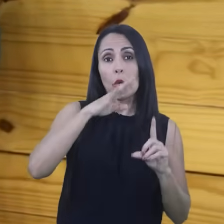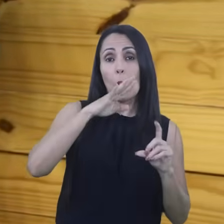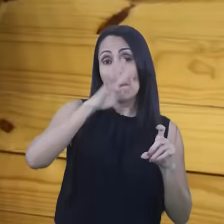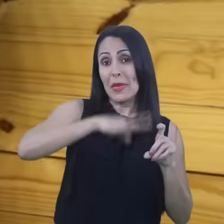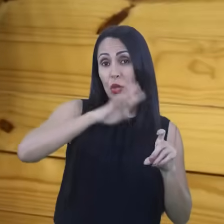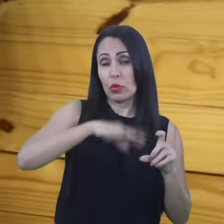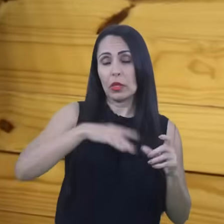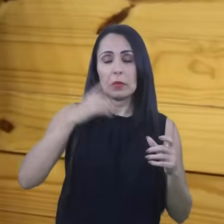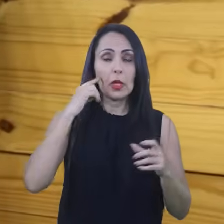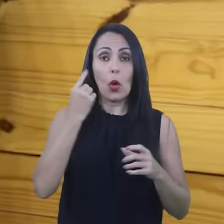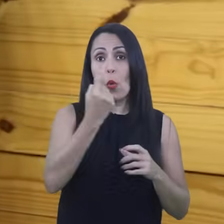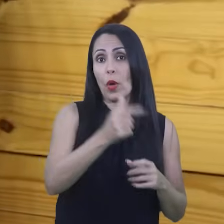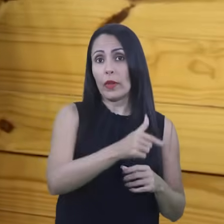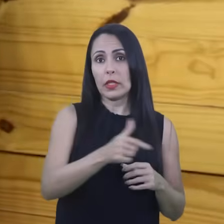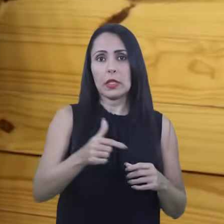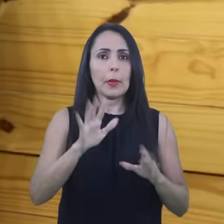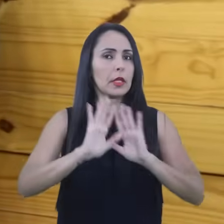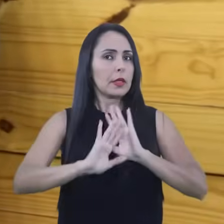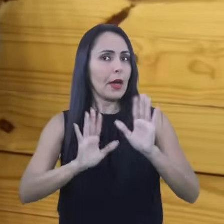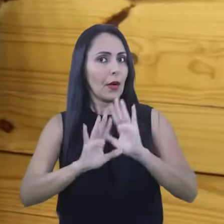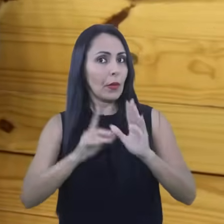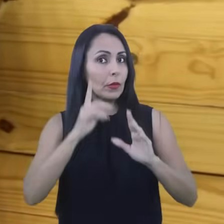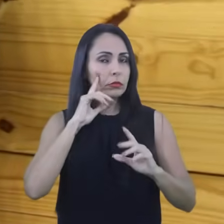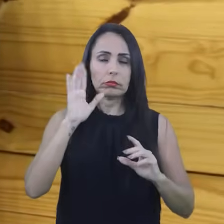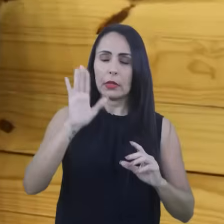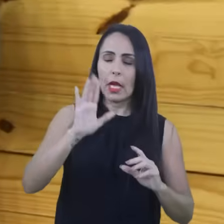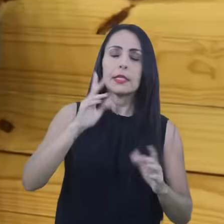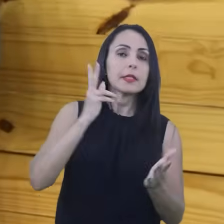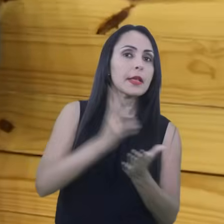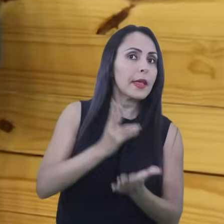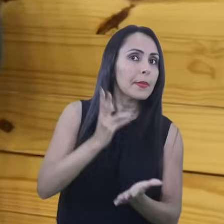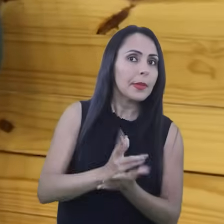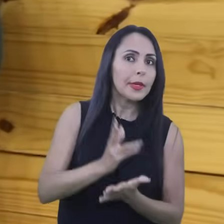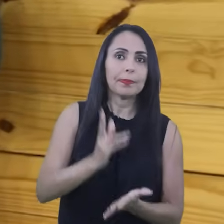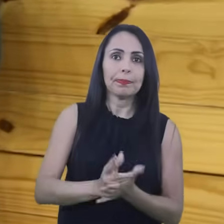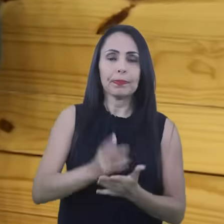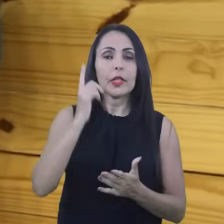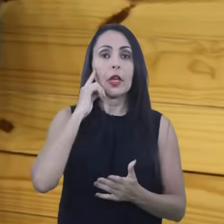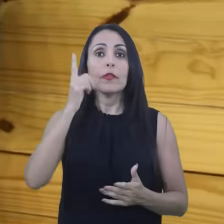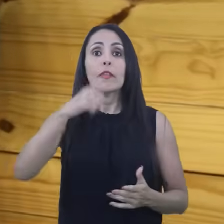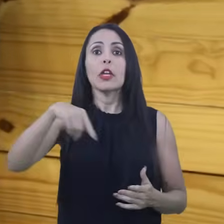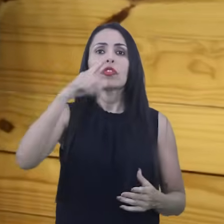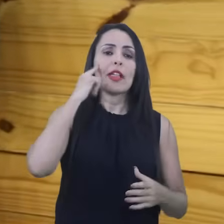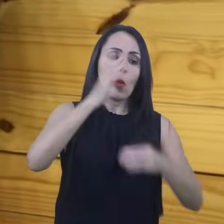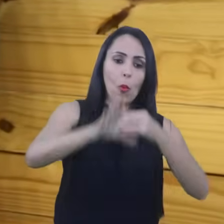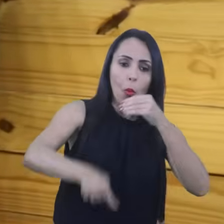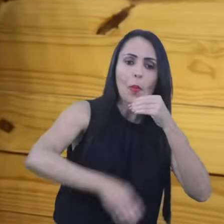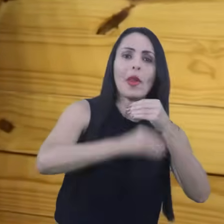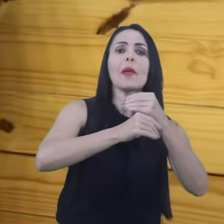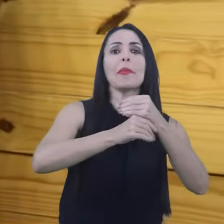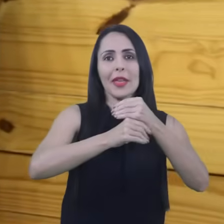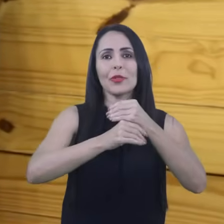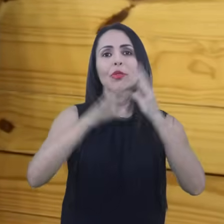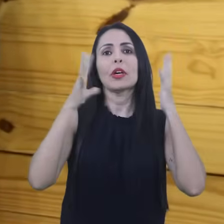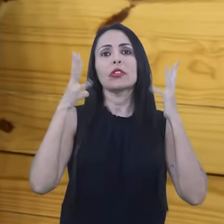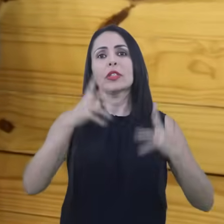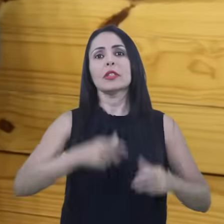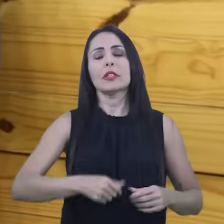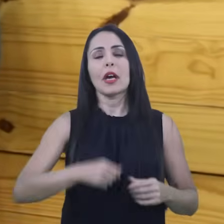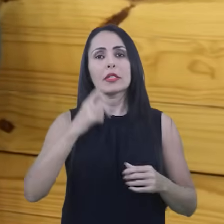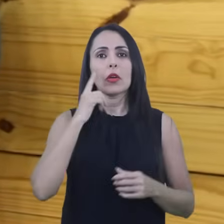vez em quando. Não. Fio dental você tem que usar sempre. Veja que ele é o complemento da higienização bucal. Ele é como se